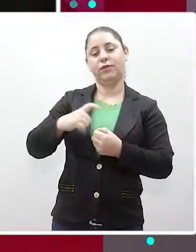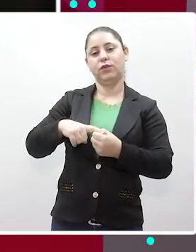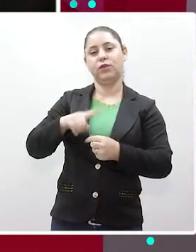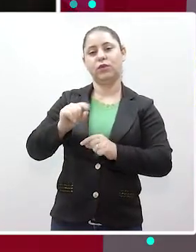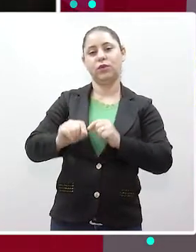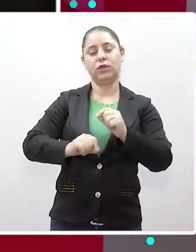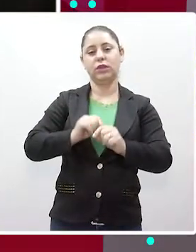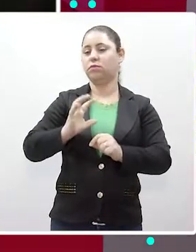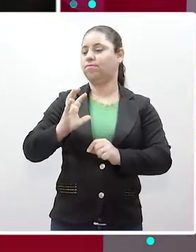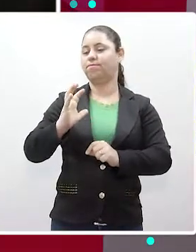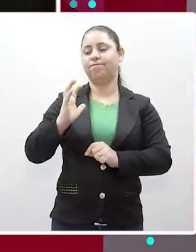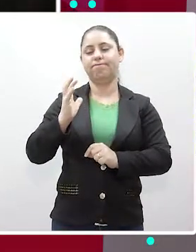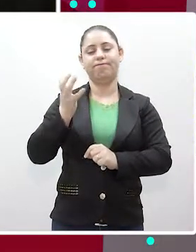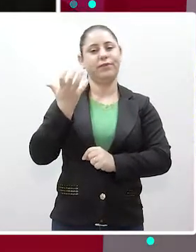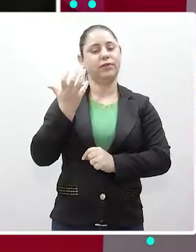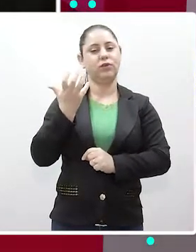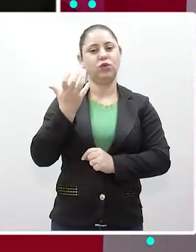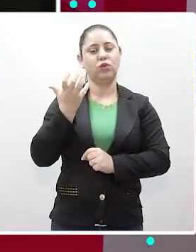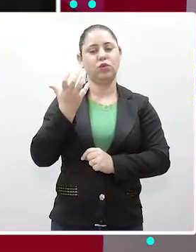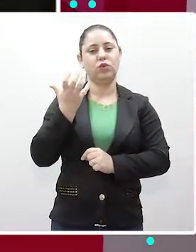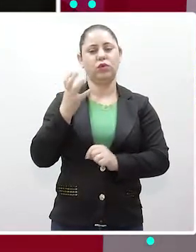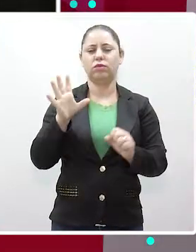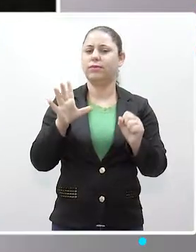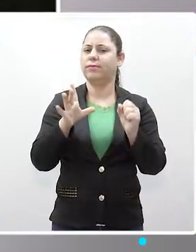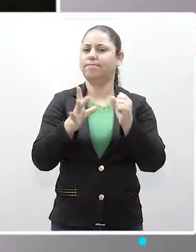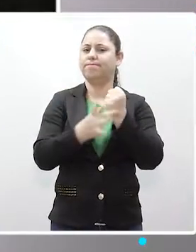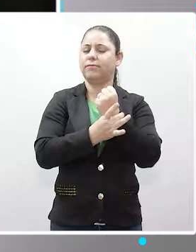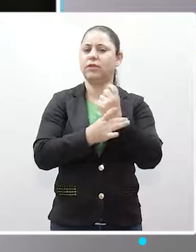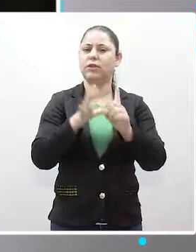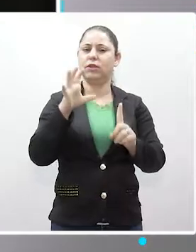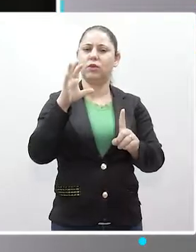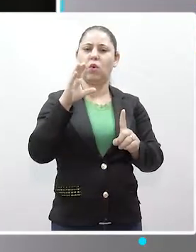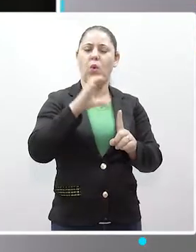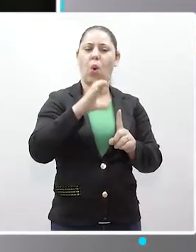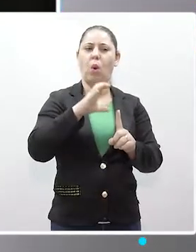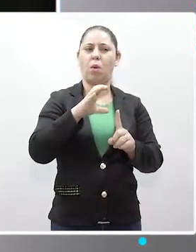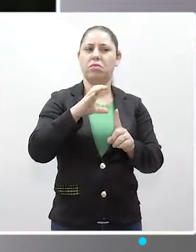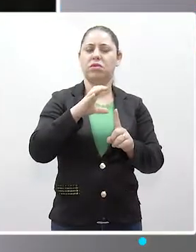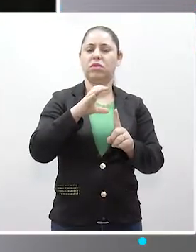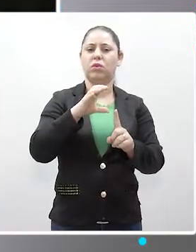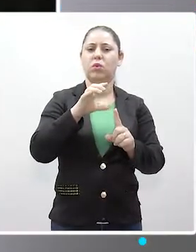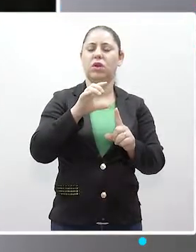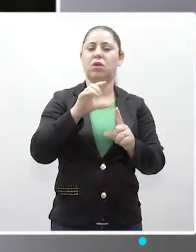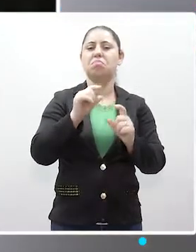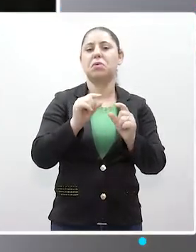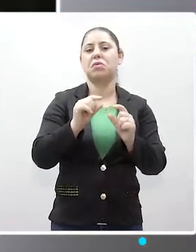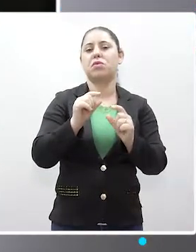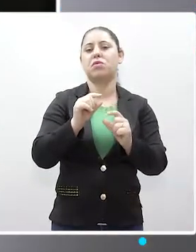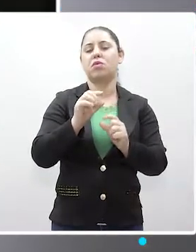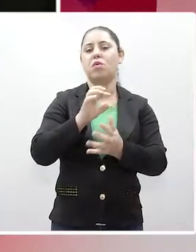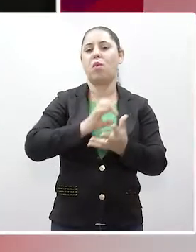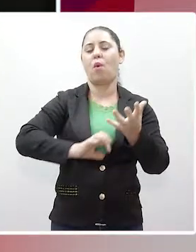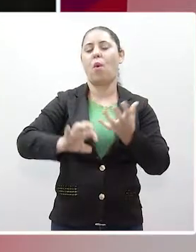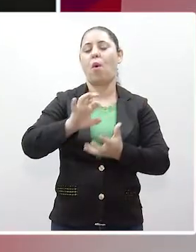que não aconteceram de forma segura e impactaram não muito bem na economia?